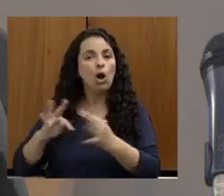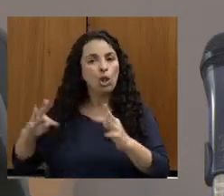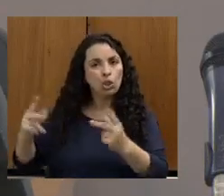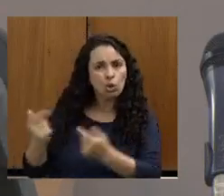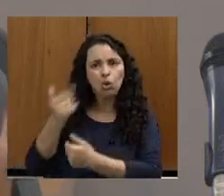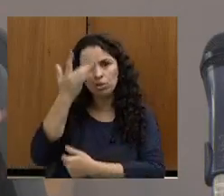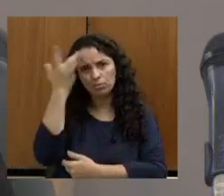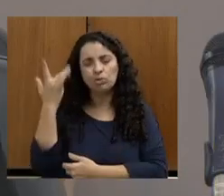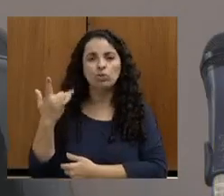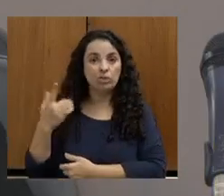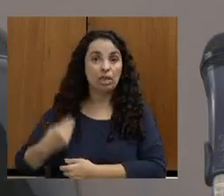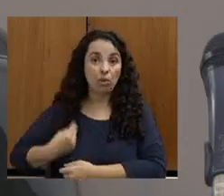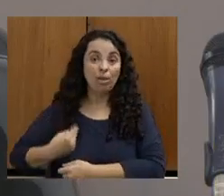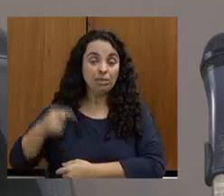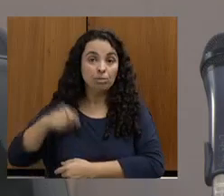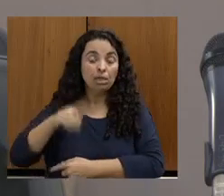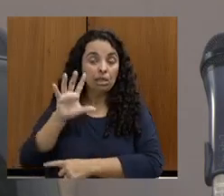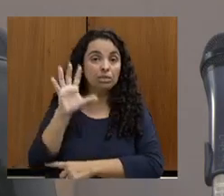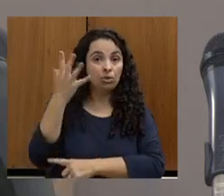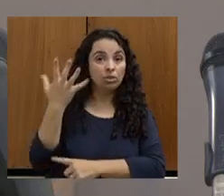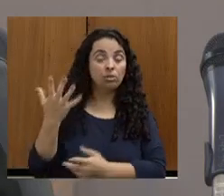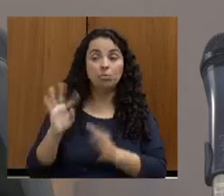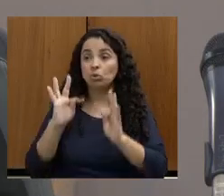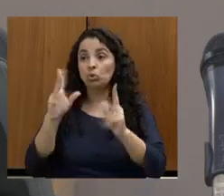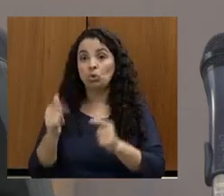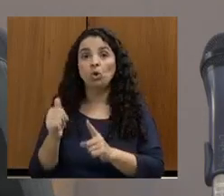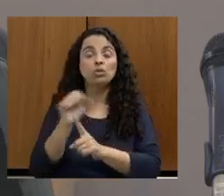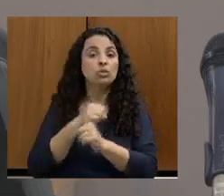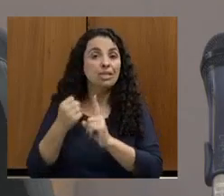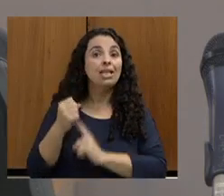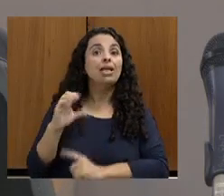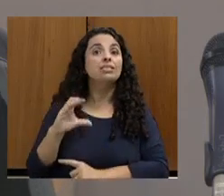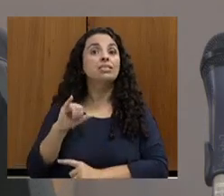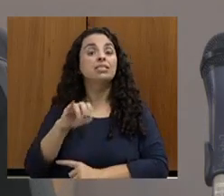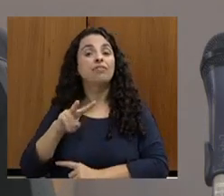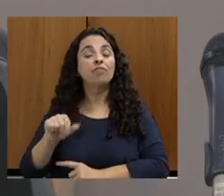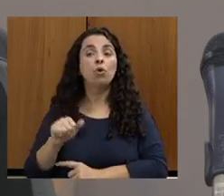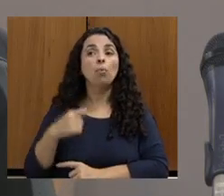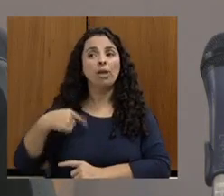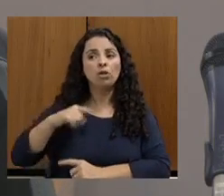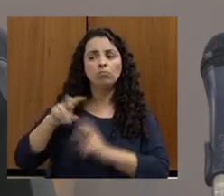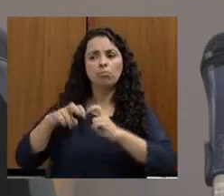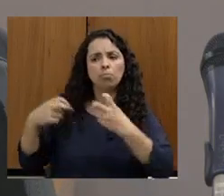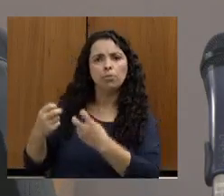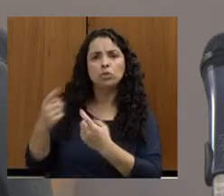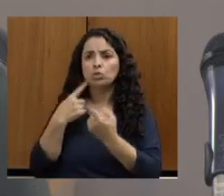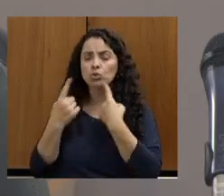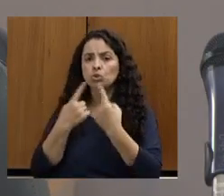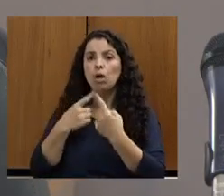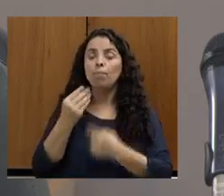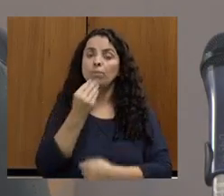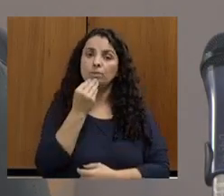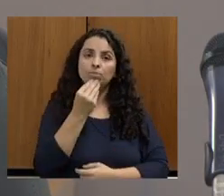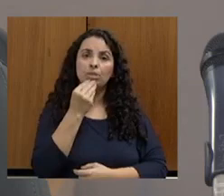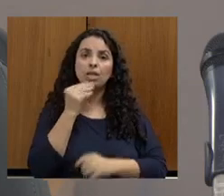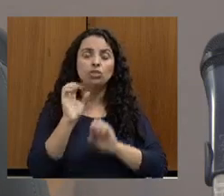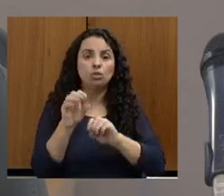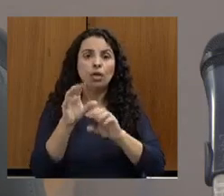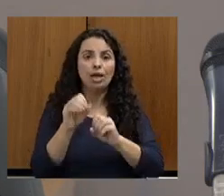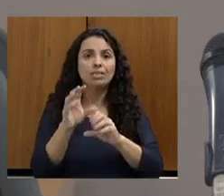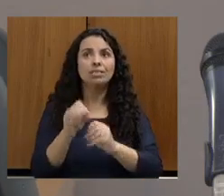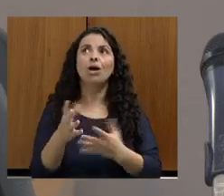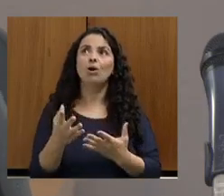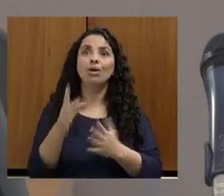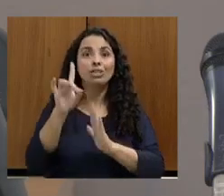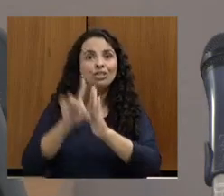toda a rede da sociedade civil aqui presente, possibilidades de promoção e de educação em direitos humanos para